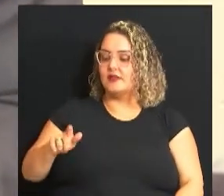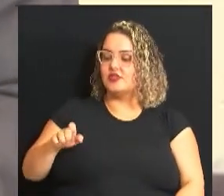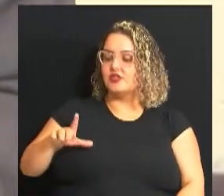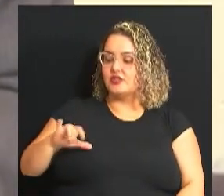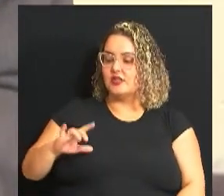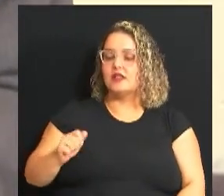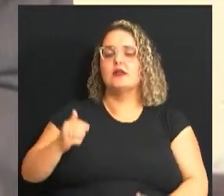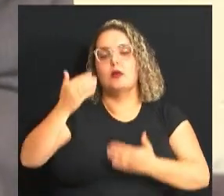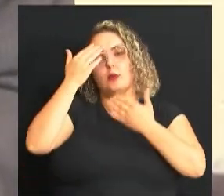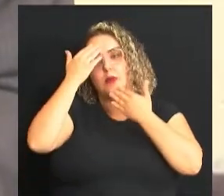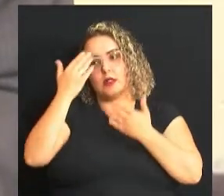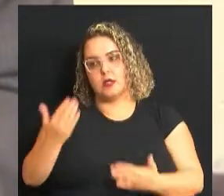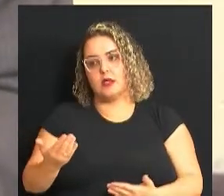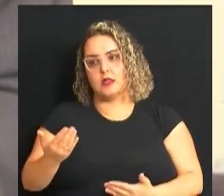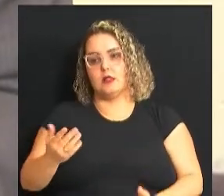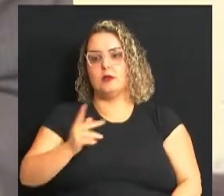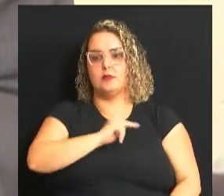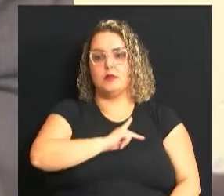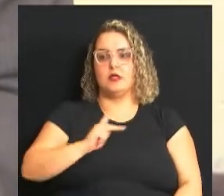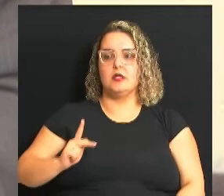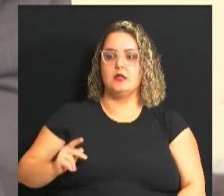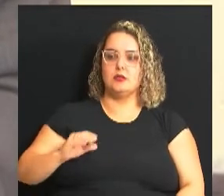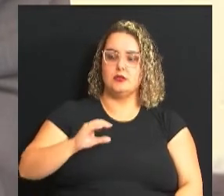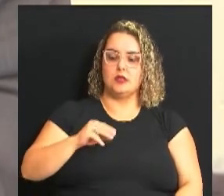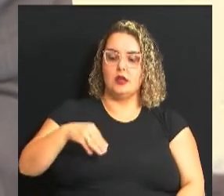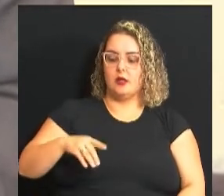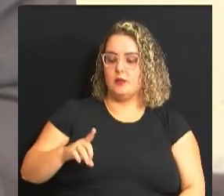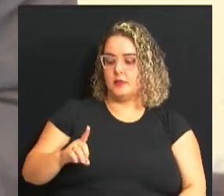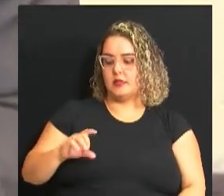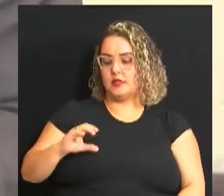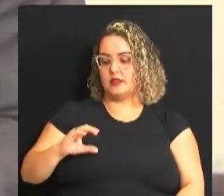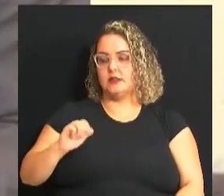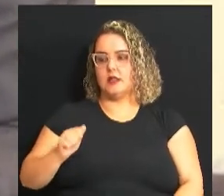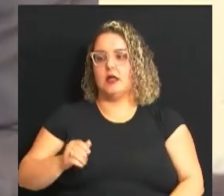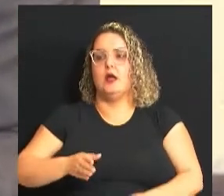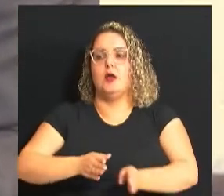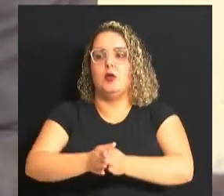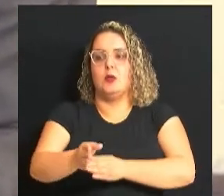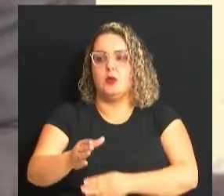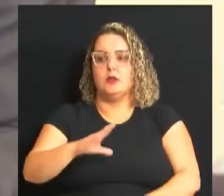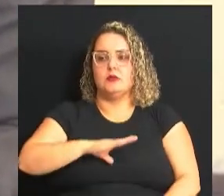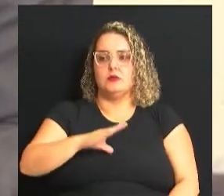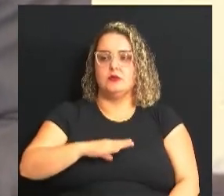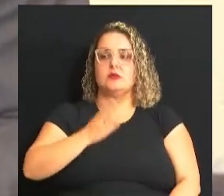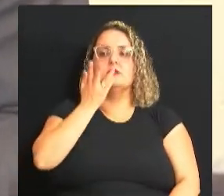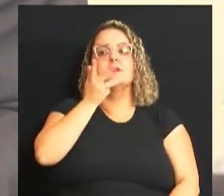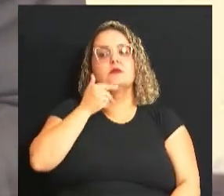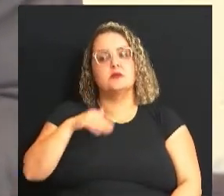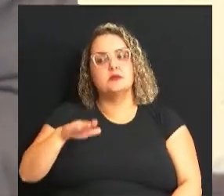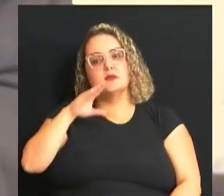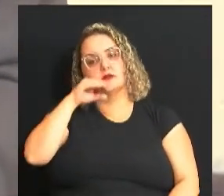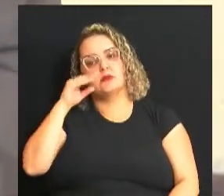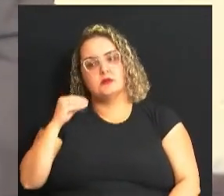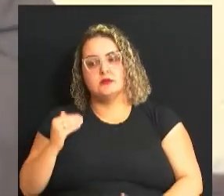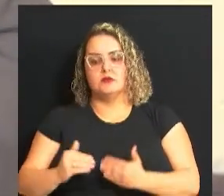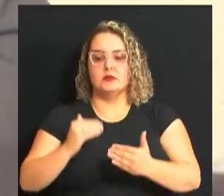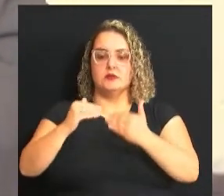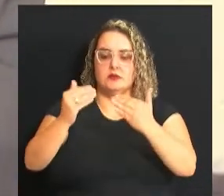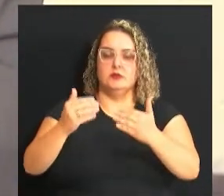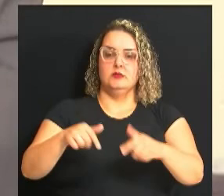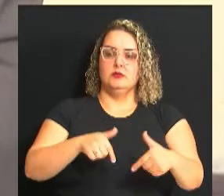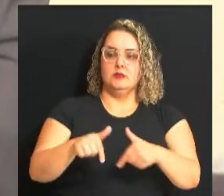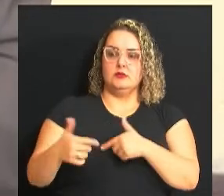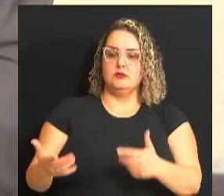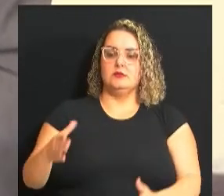Angélica? É presidente do CMDCA, do Conselho Municipal dos Direitos da Criança e Adolescente, desenvolvendo um grande trabalho na